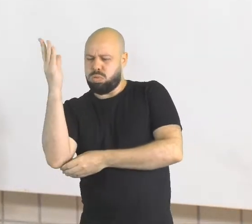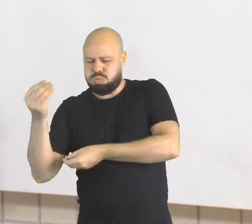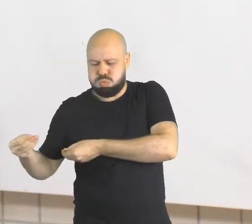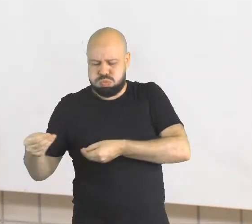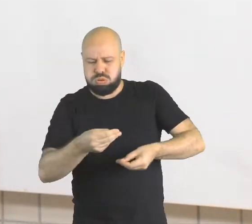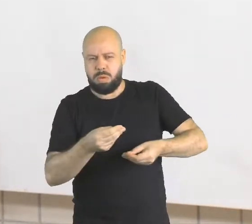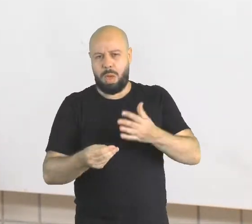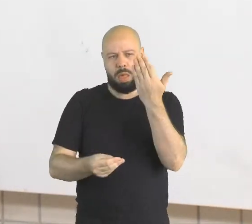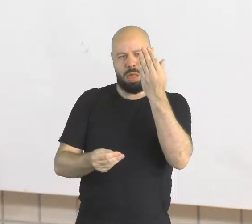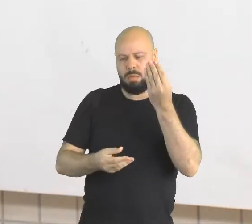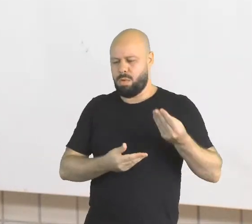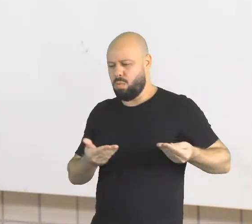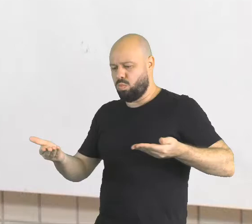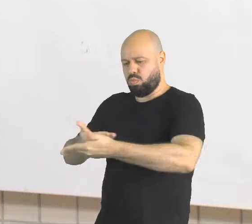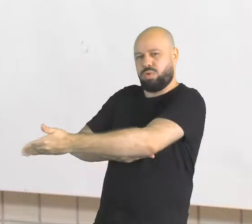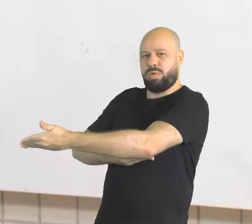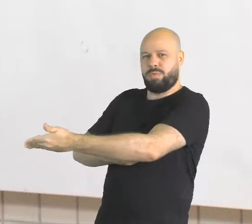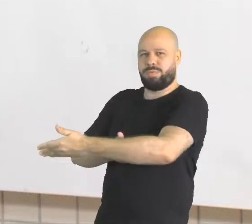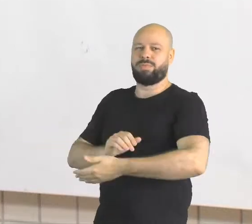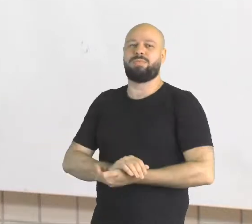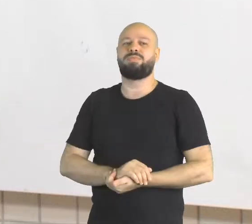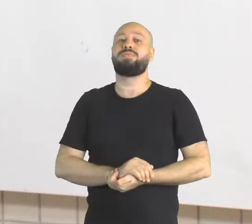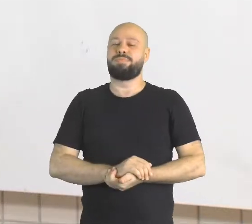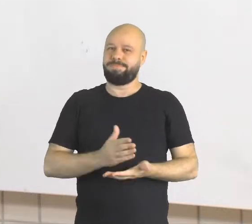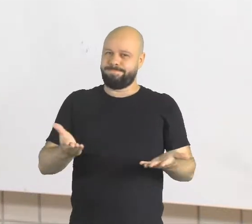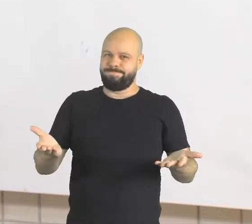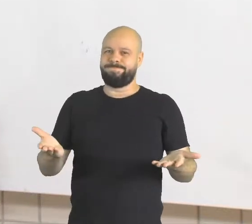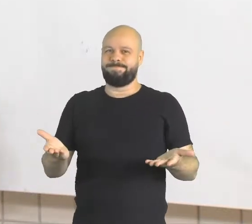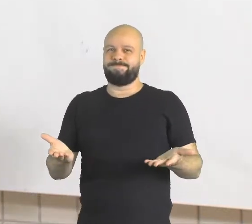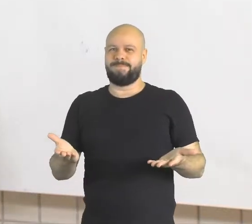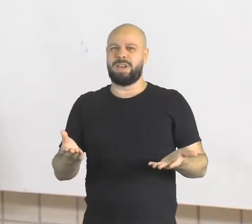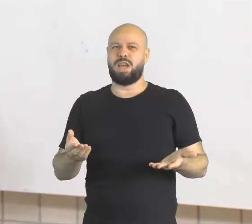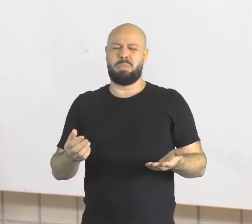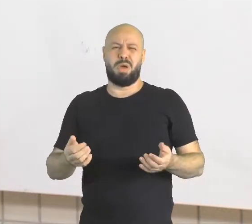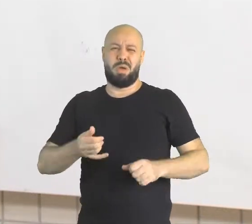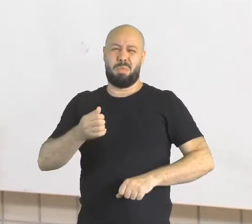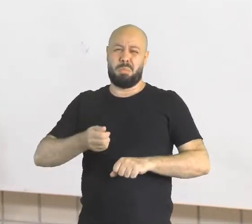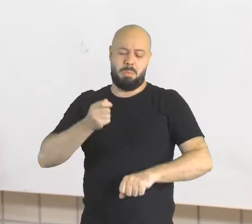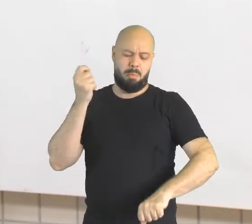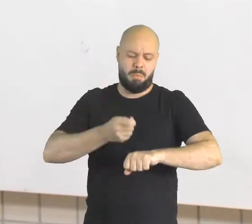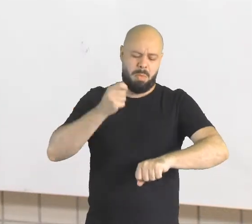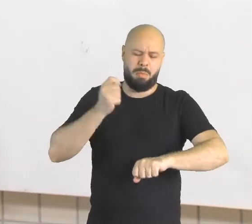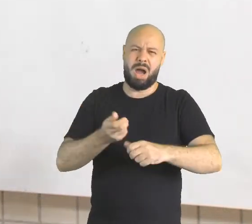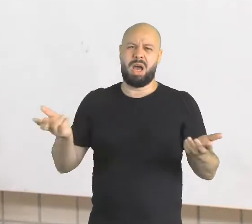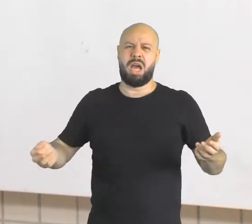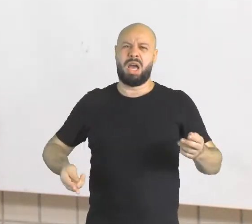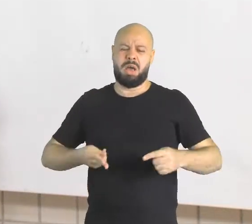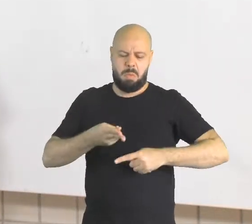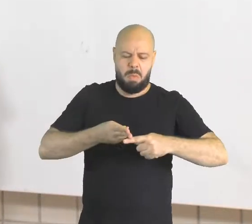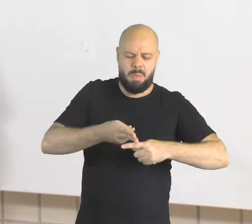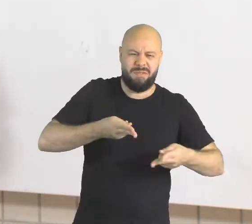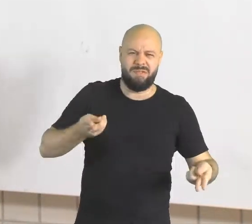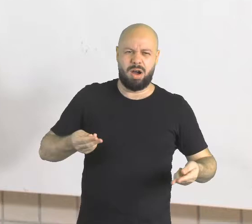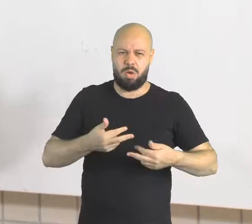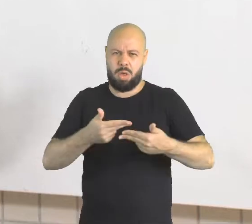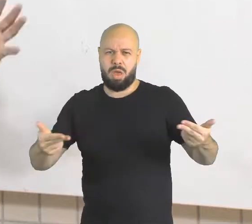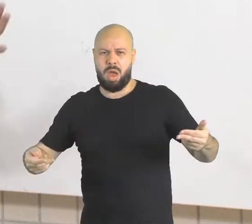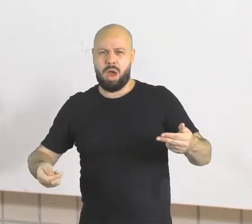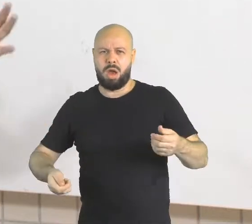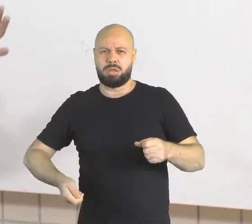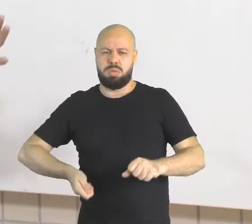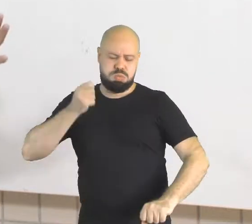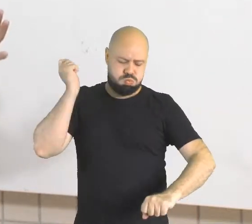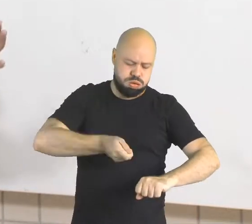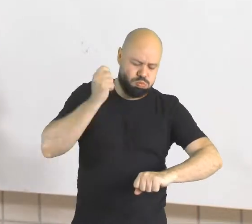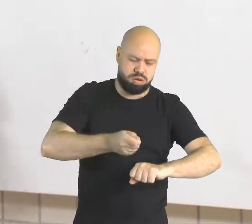ele recebia um artefato, o espelho. Recebiam ferramentas de metal, como um facão, como um machado. Então vocês devem